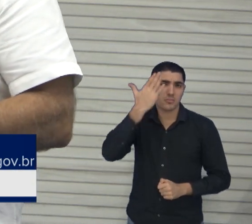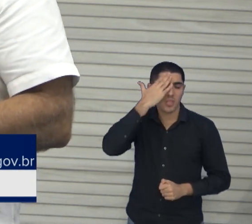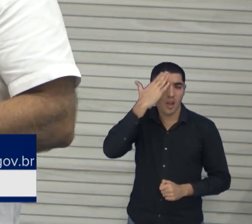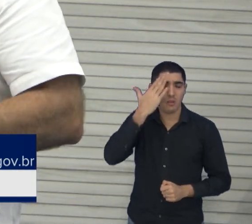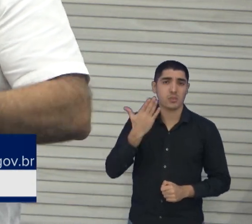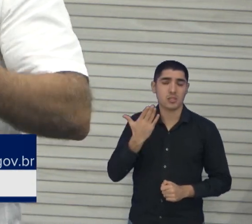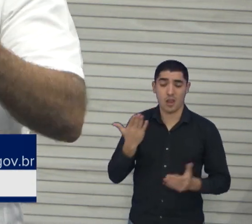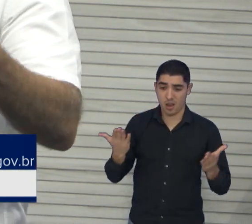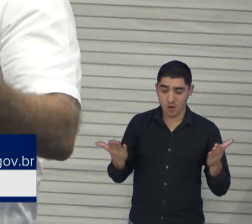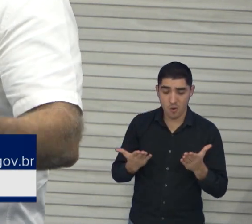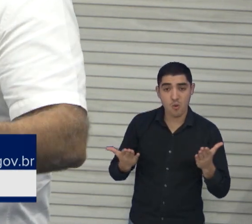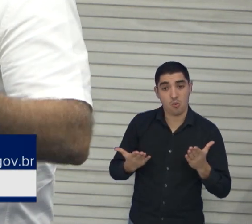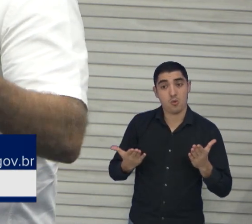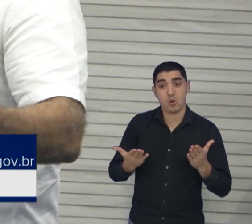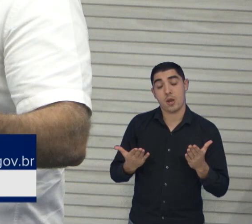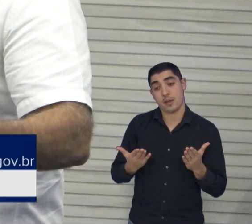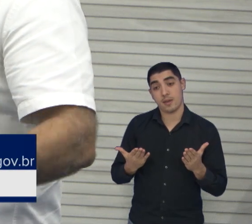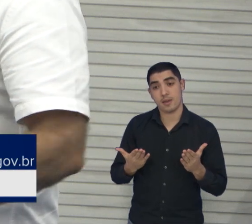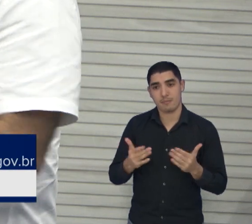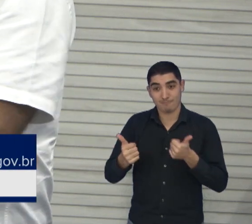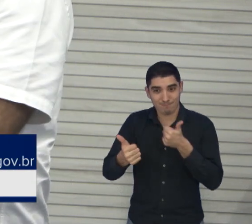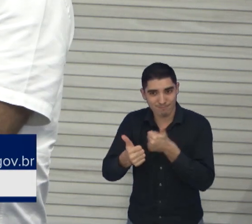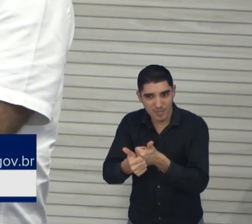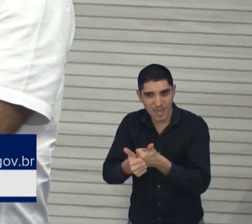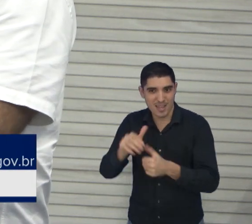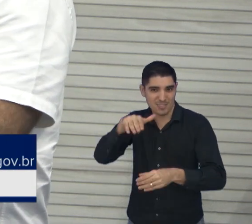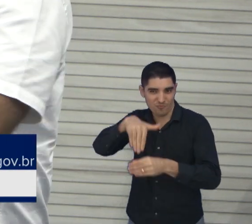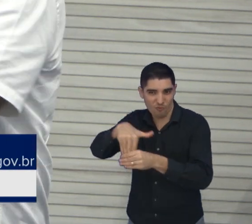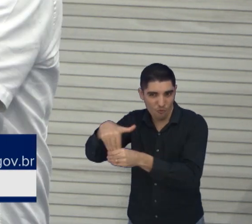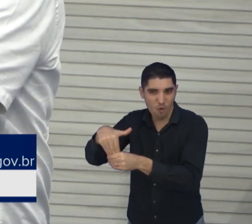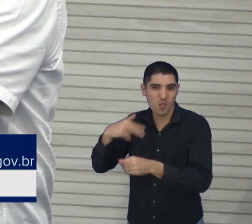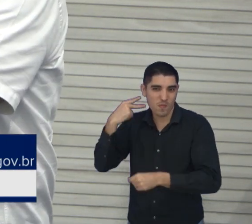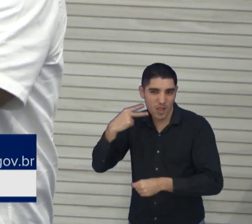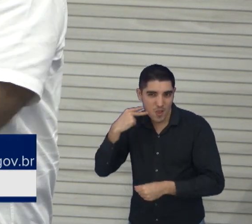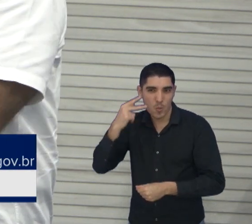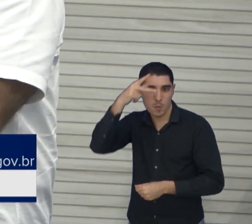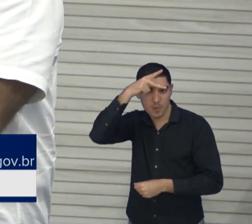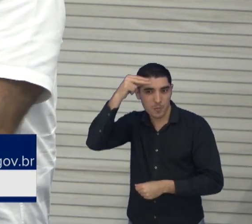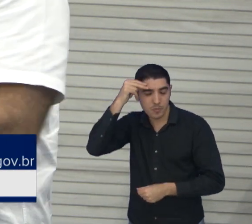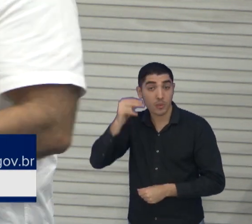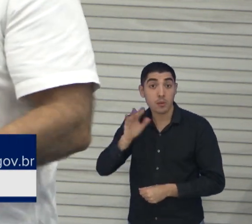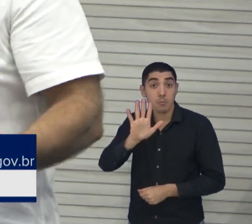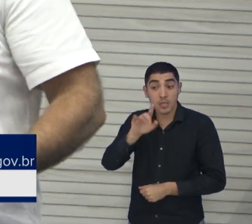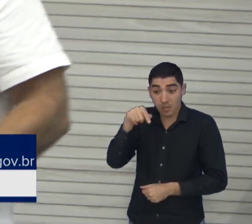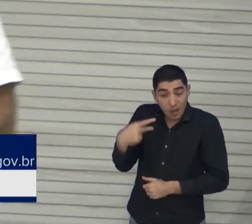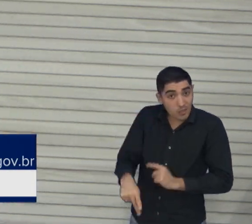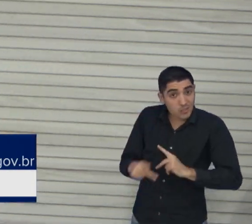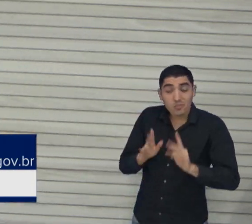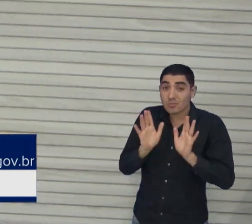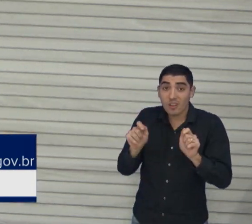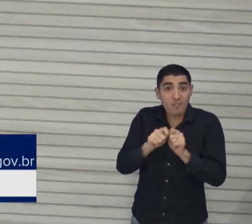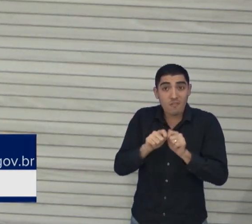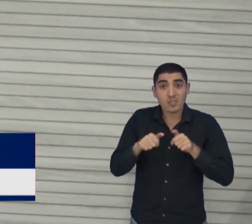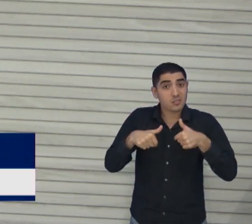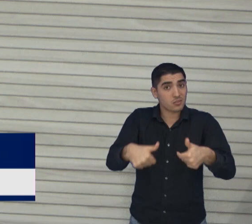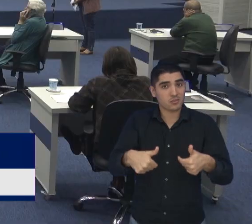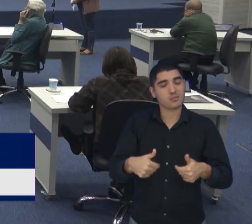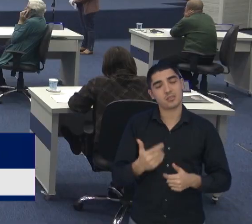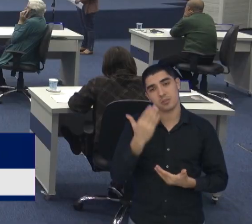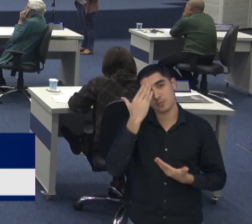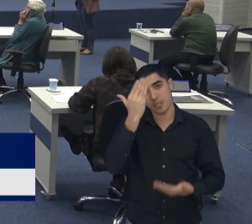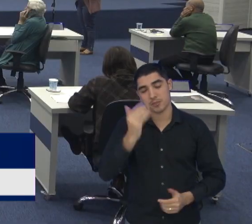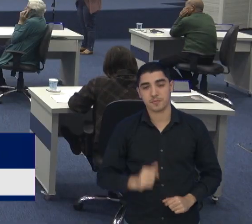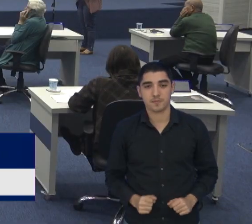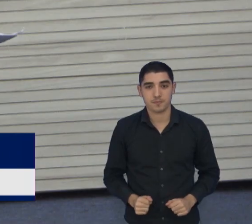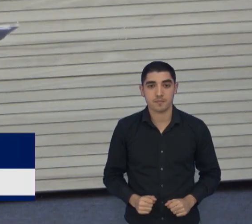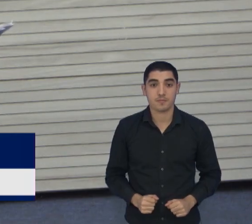falo de questão chegando perto das eleições e tudo mais, mas é um projeto que a cidade já realiza. Agradeço. Justificativo